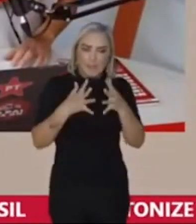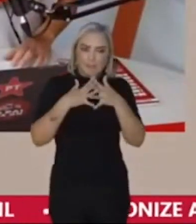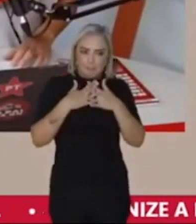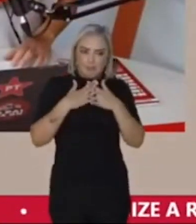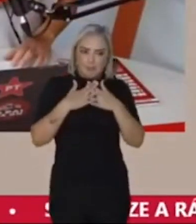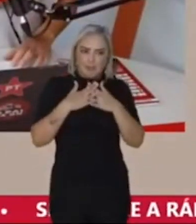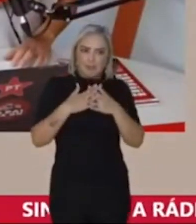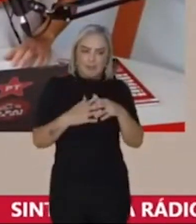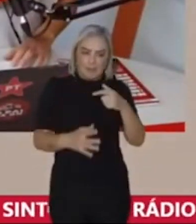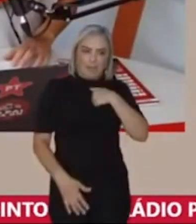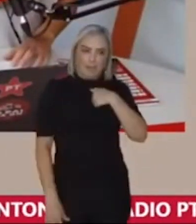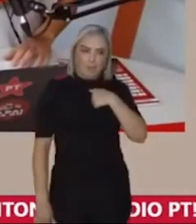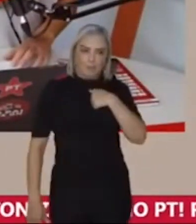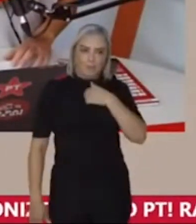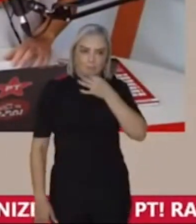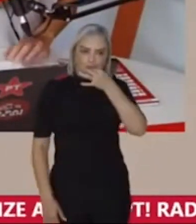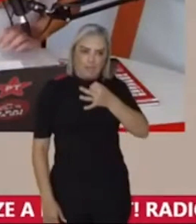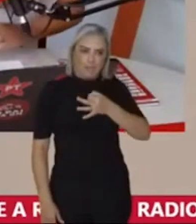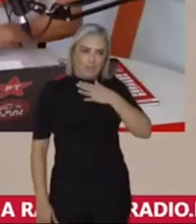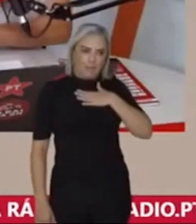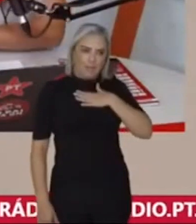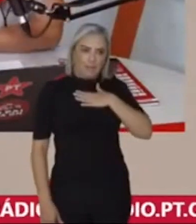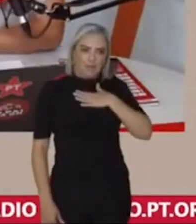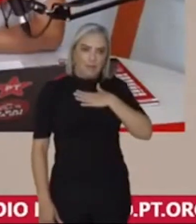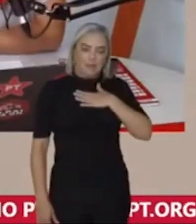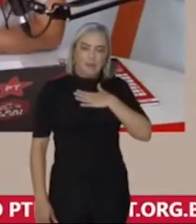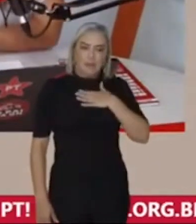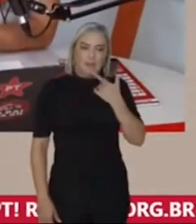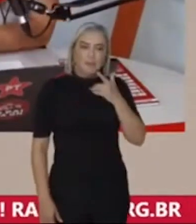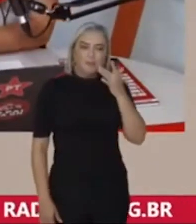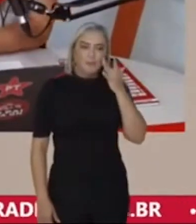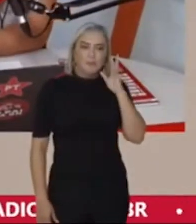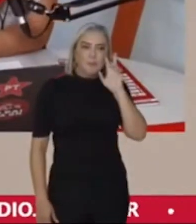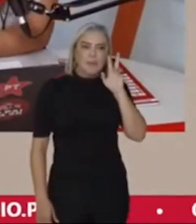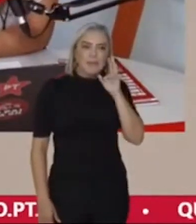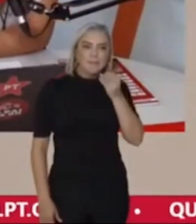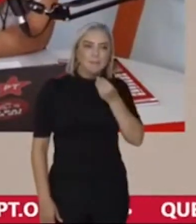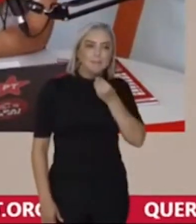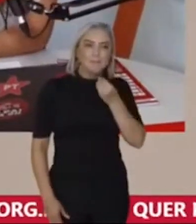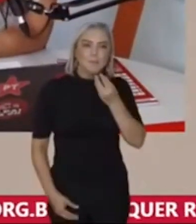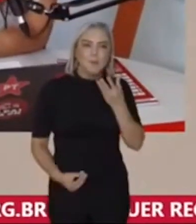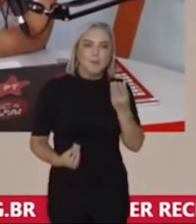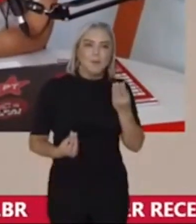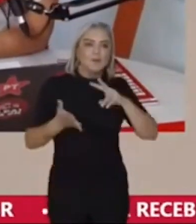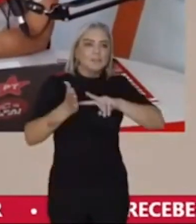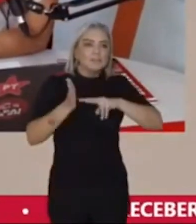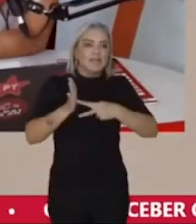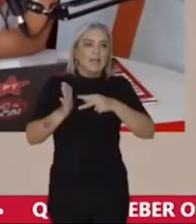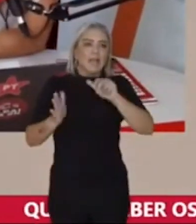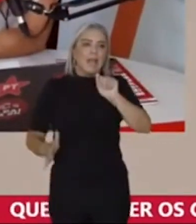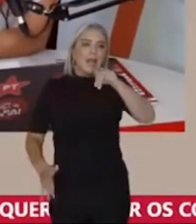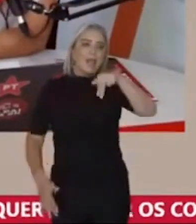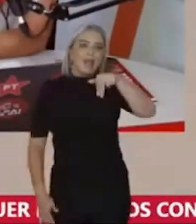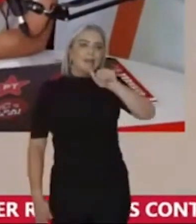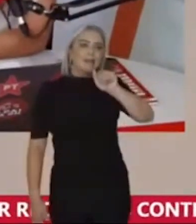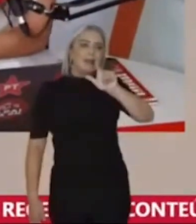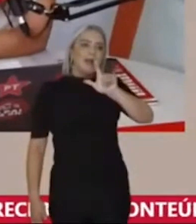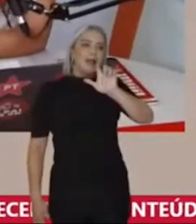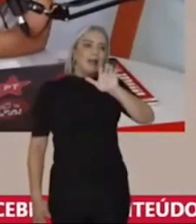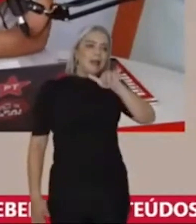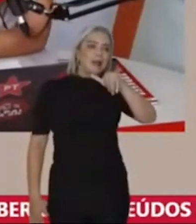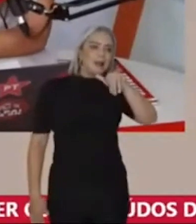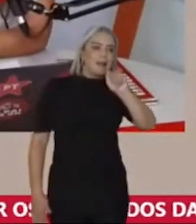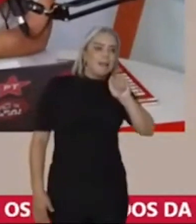complexa, né? Eu mesmo, vou ser honesto para ele, não se lembro muito bem qual é o significado de analema, né?